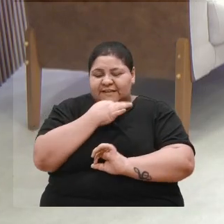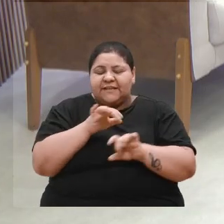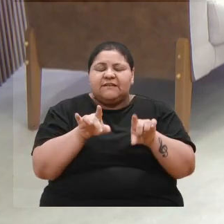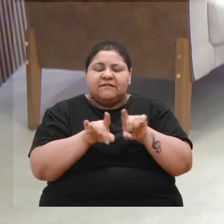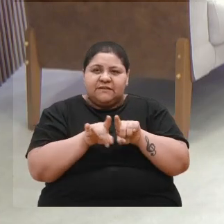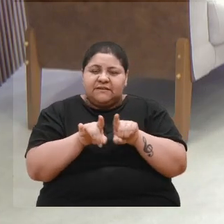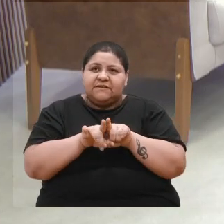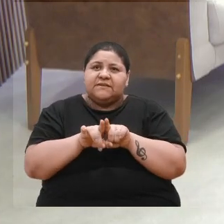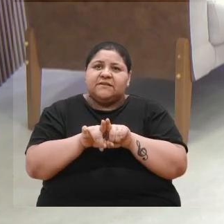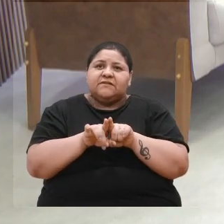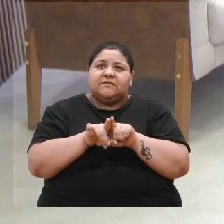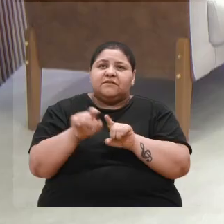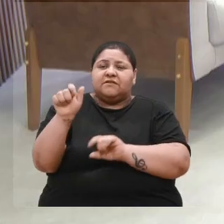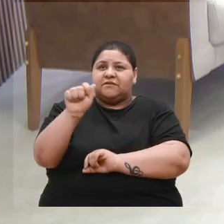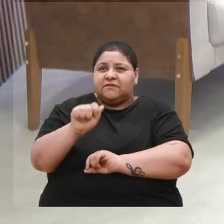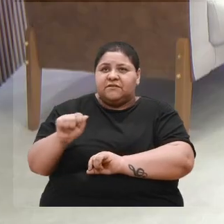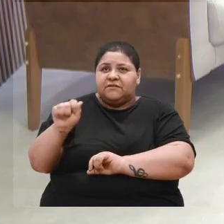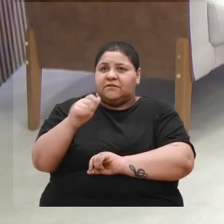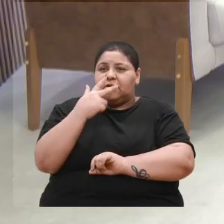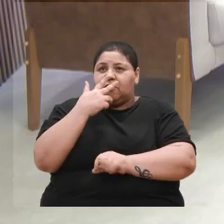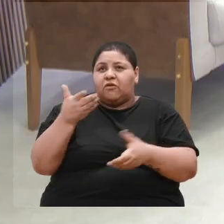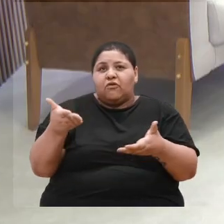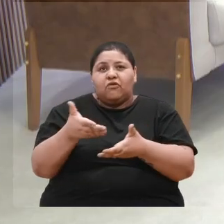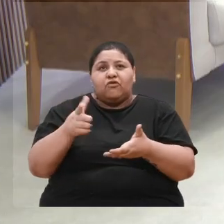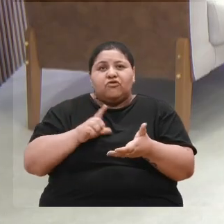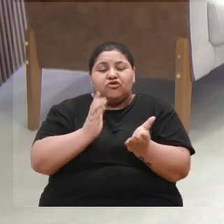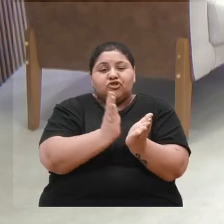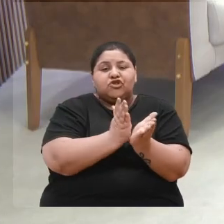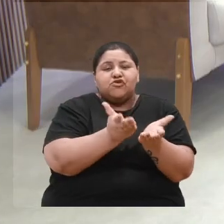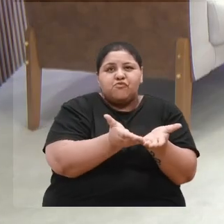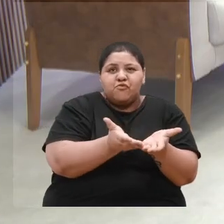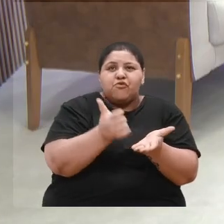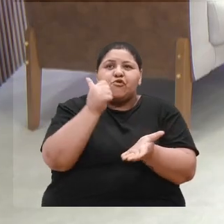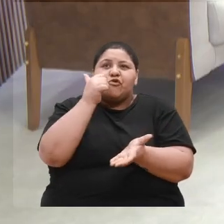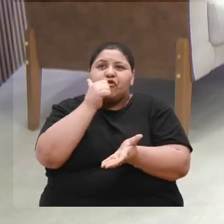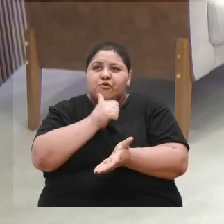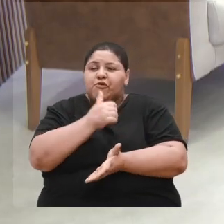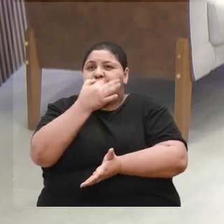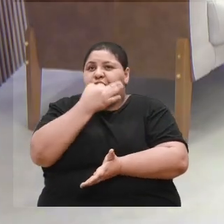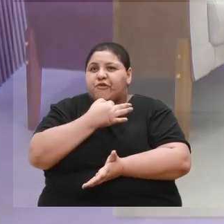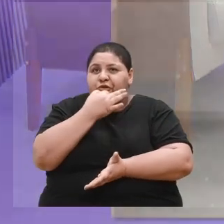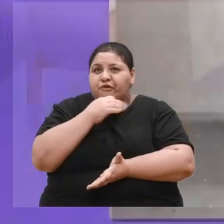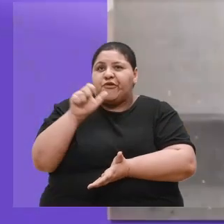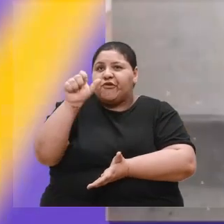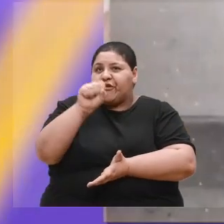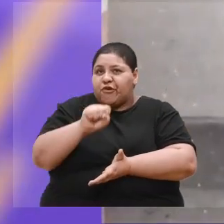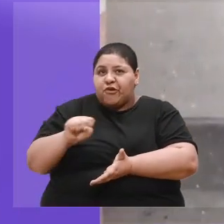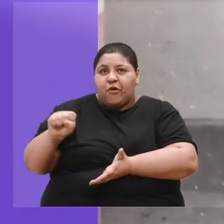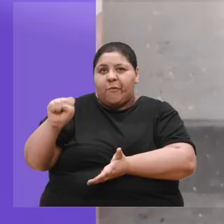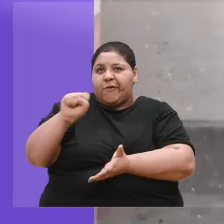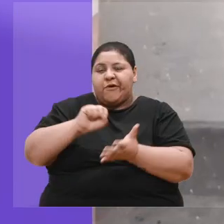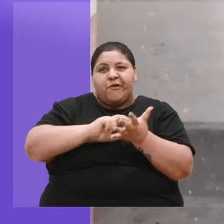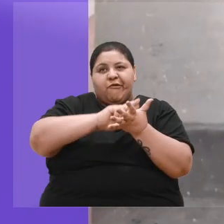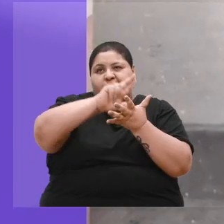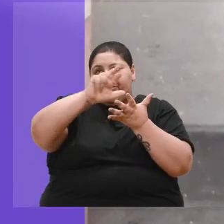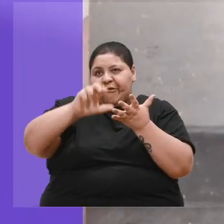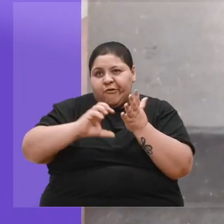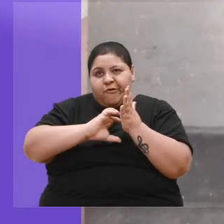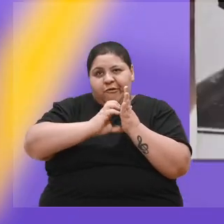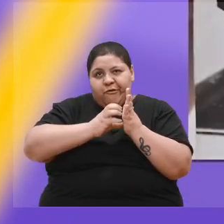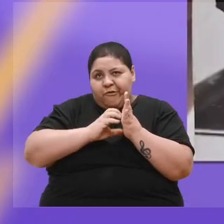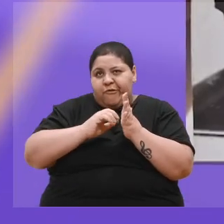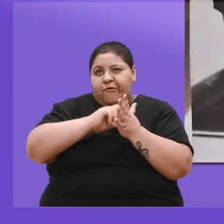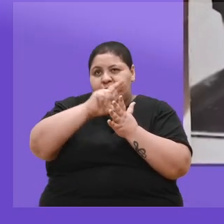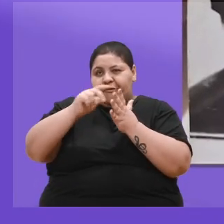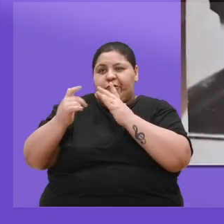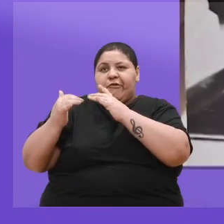que também era uma associação, tipo, hoje nós temos Fórum de Mulheres Caxiense, que é uma associação pluripartidária de